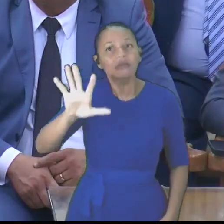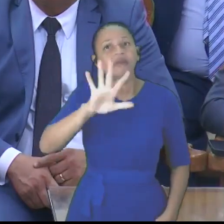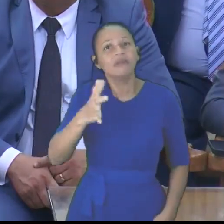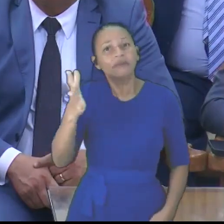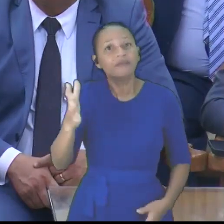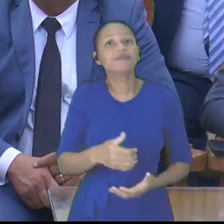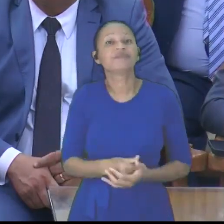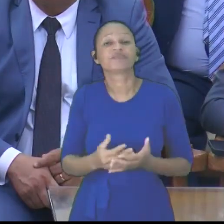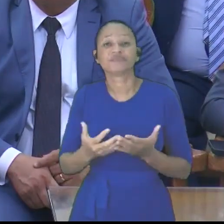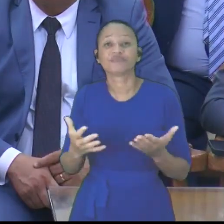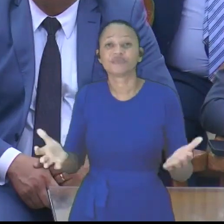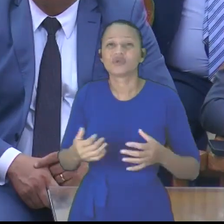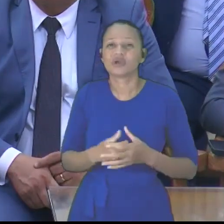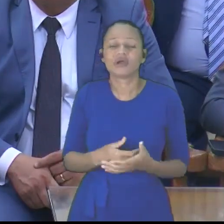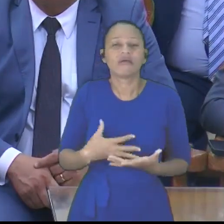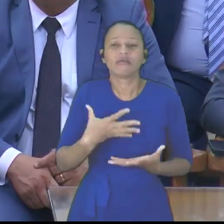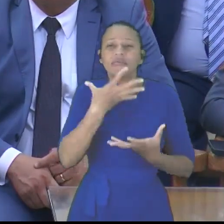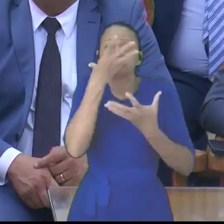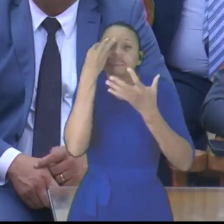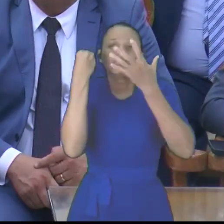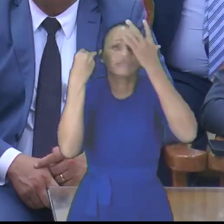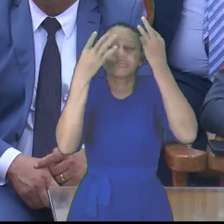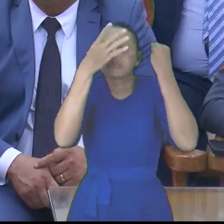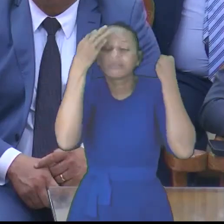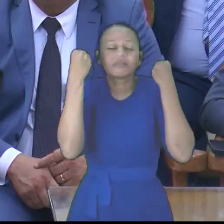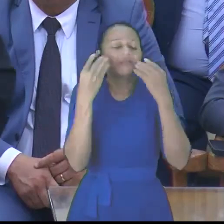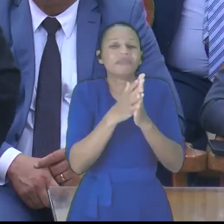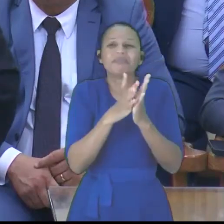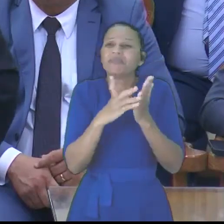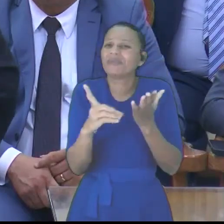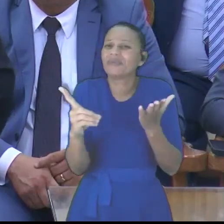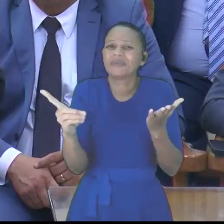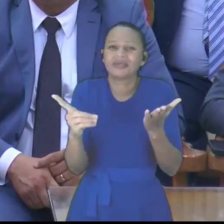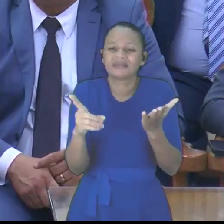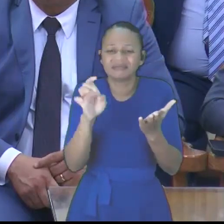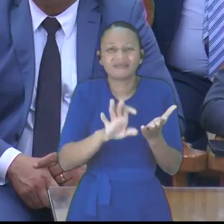o desconhecimento bíblico é tão grande na Europa,